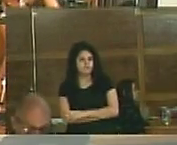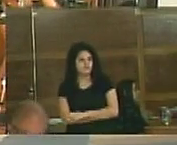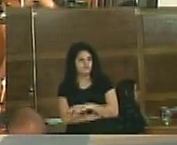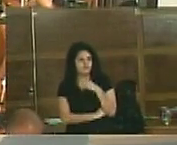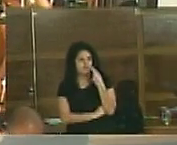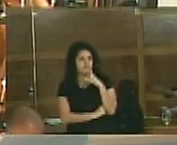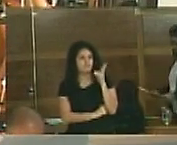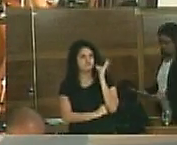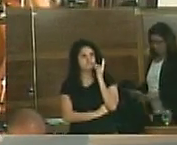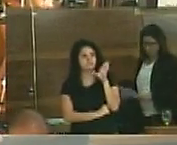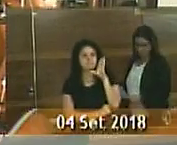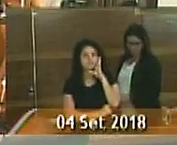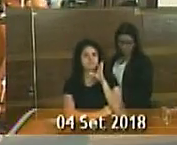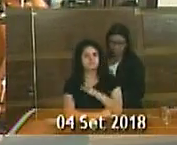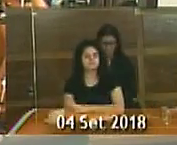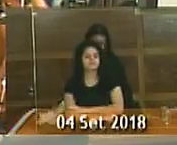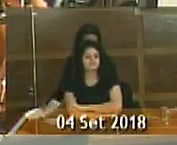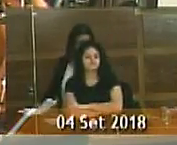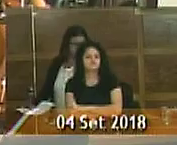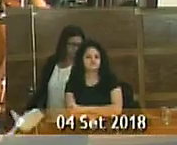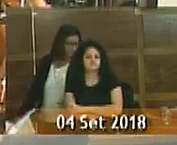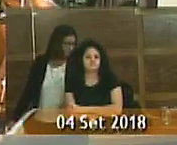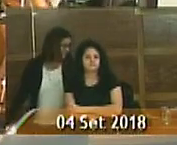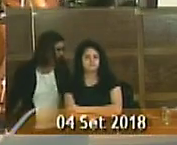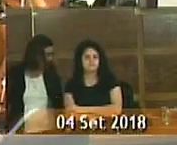Com a palavra, vereador Claudinho.